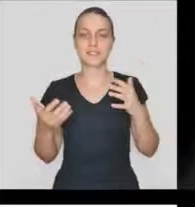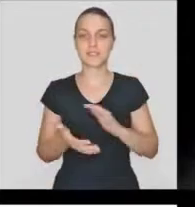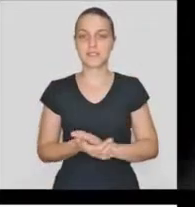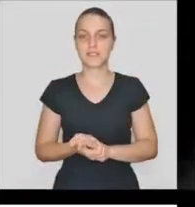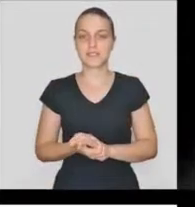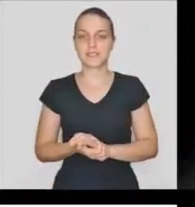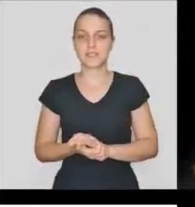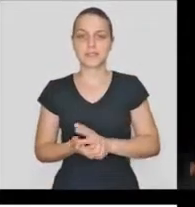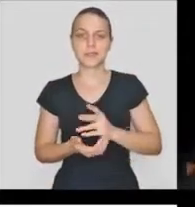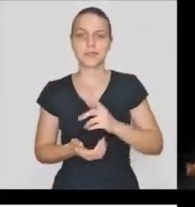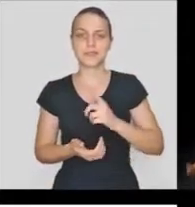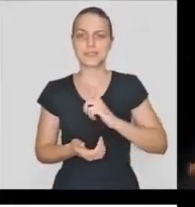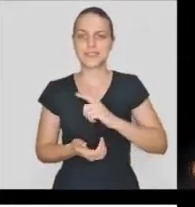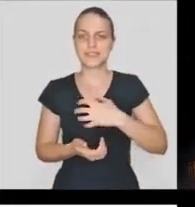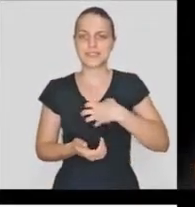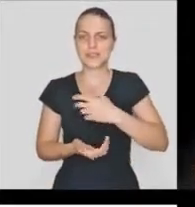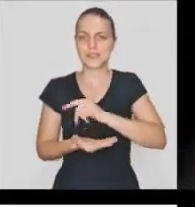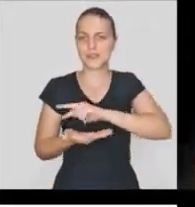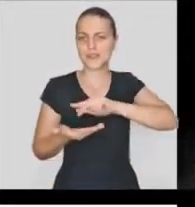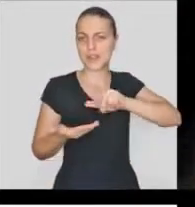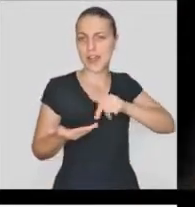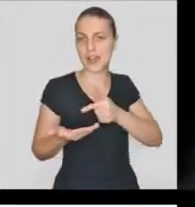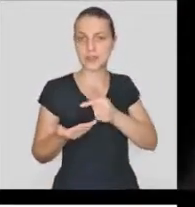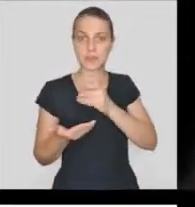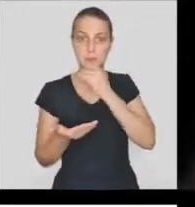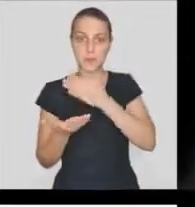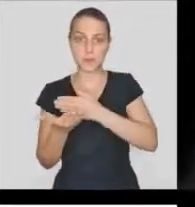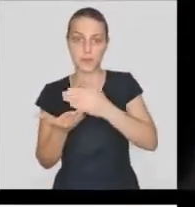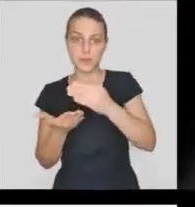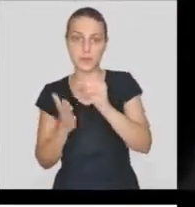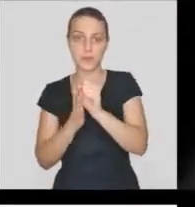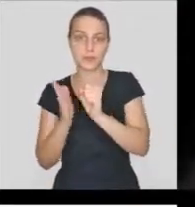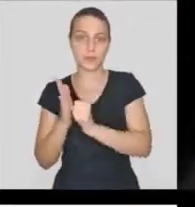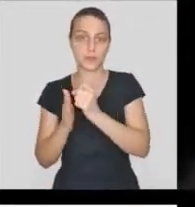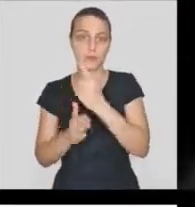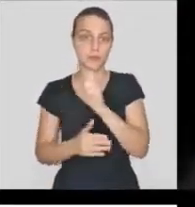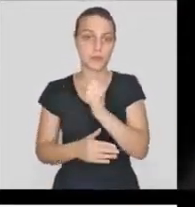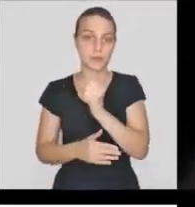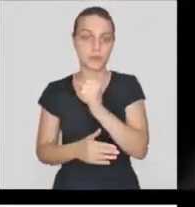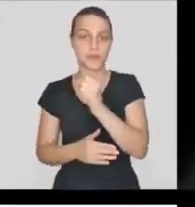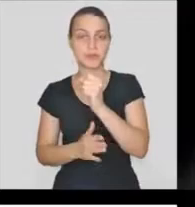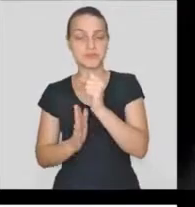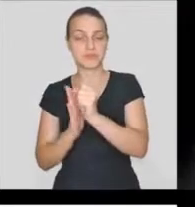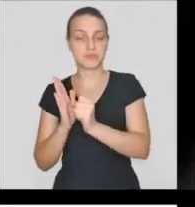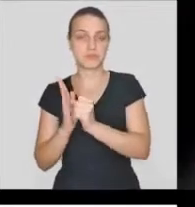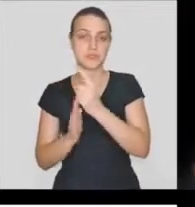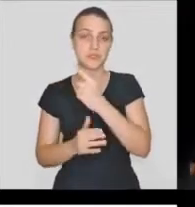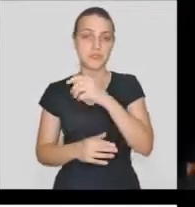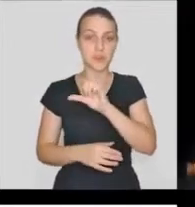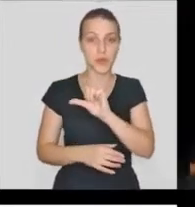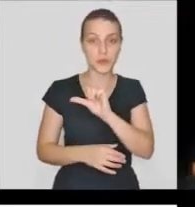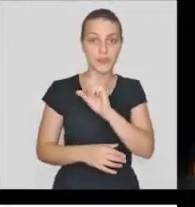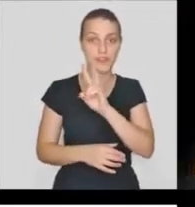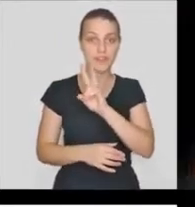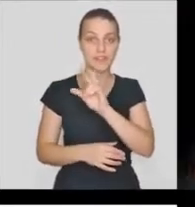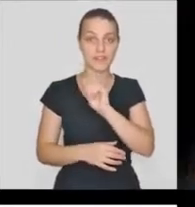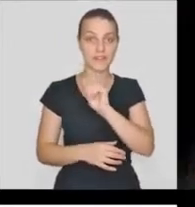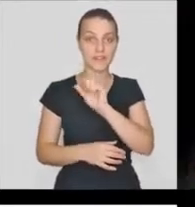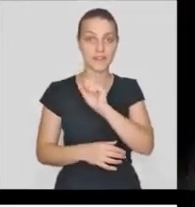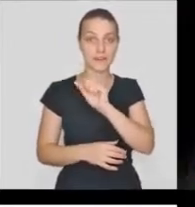mais antigos, como a valsa, que começou aí no século XVIII, XIX, e as